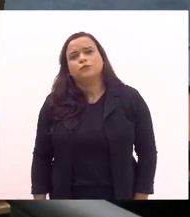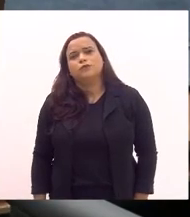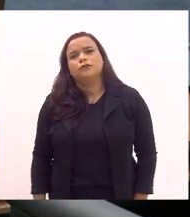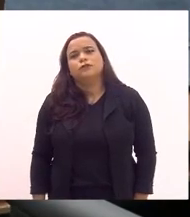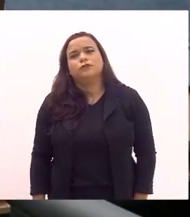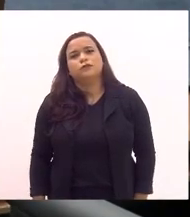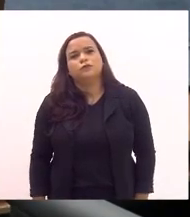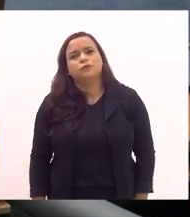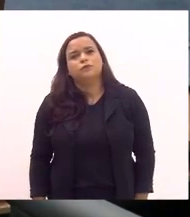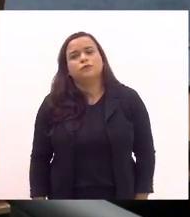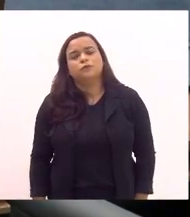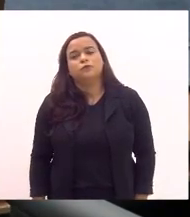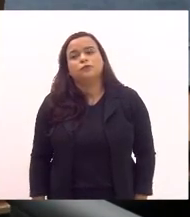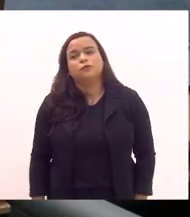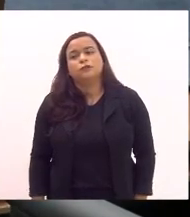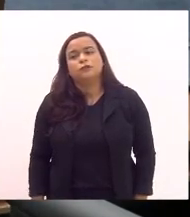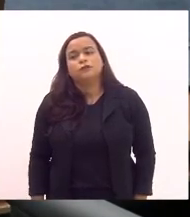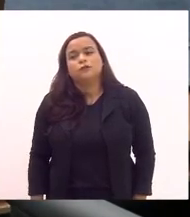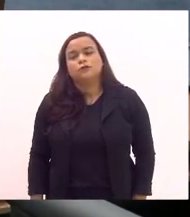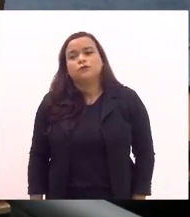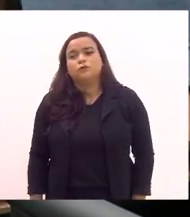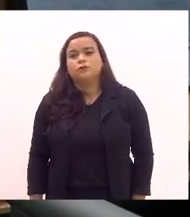O azulejo